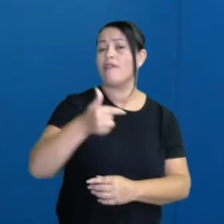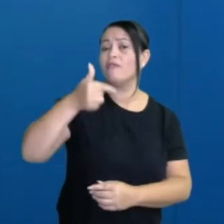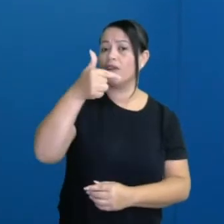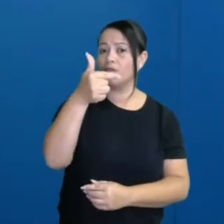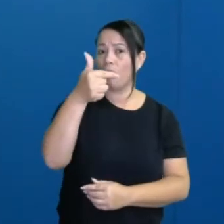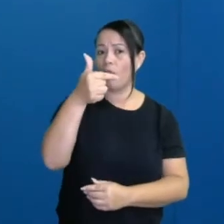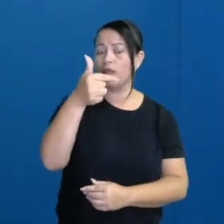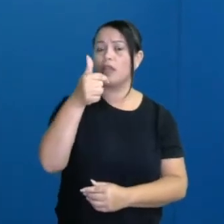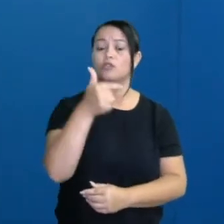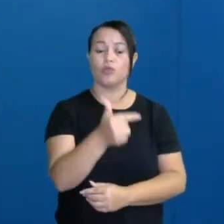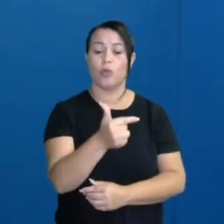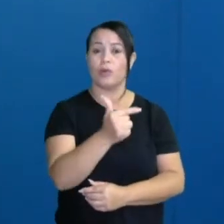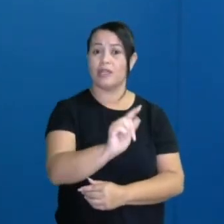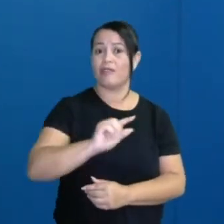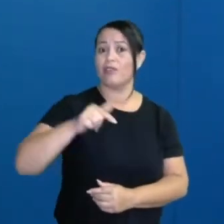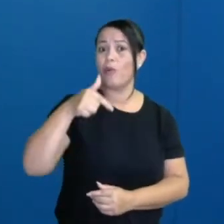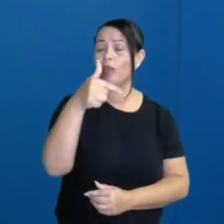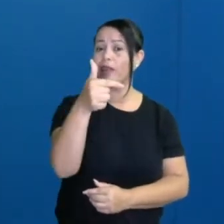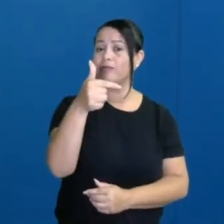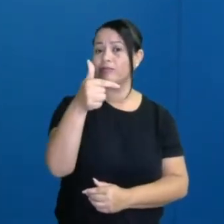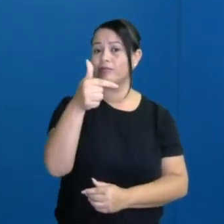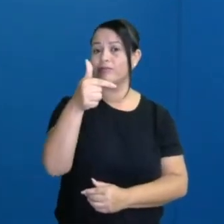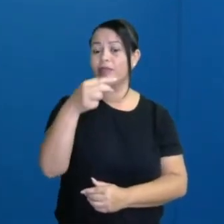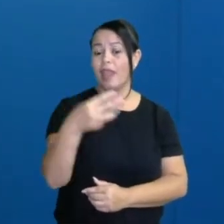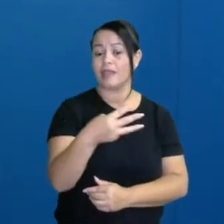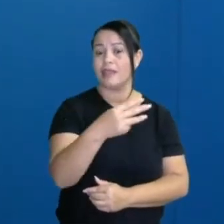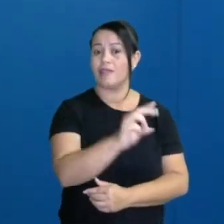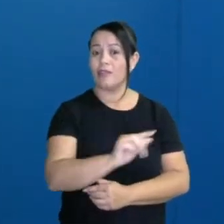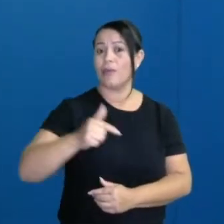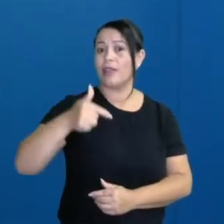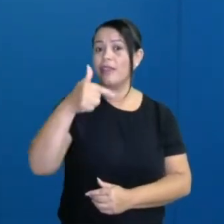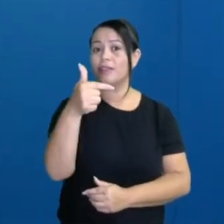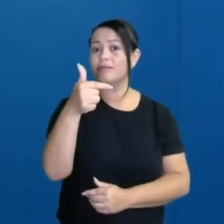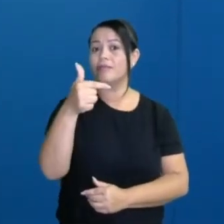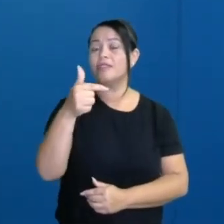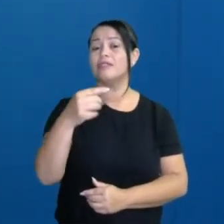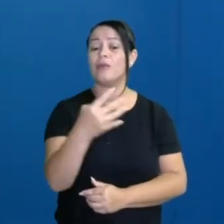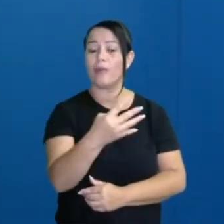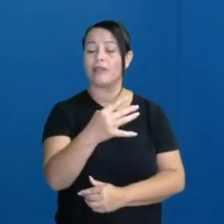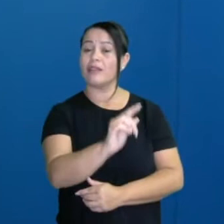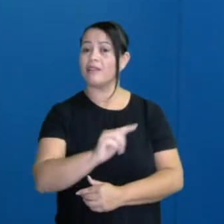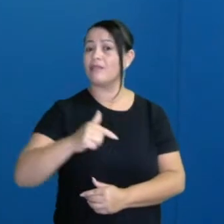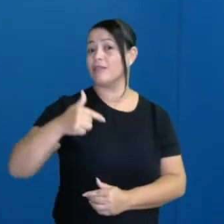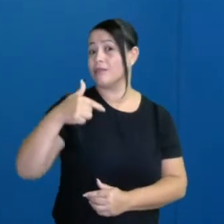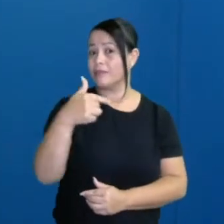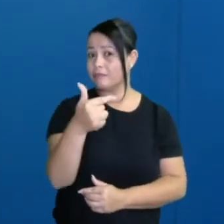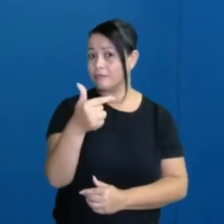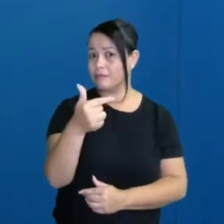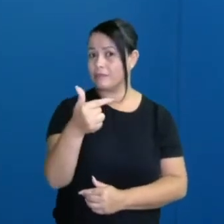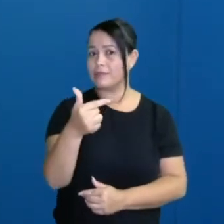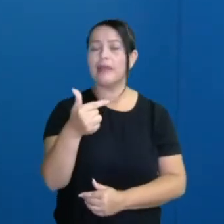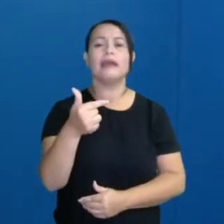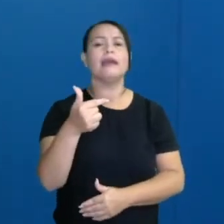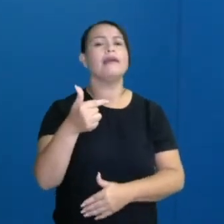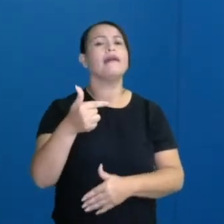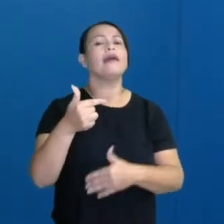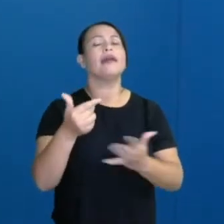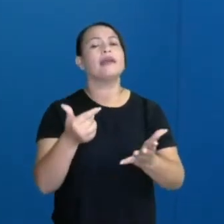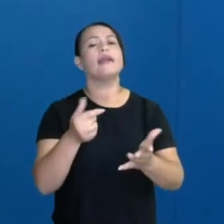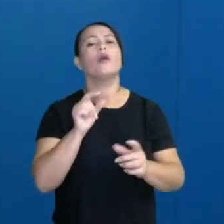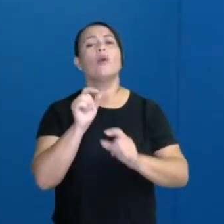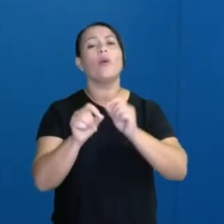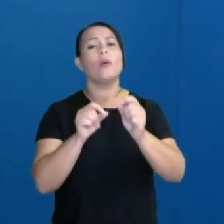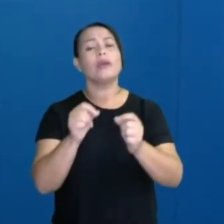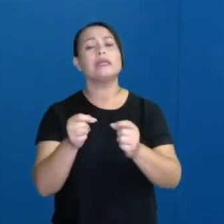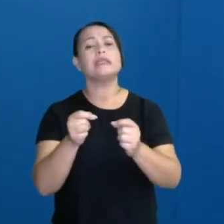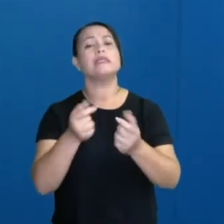quadrado, de 2 elevado ao quadrado, de 3 elevado ao quadrado e de 4 elevado ao quadrado. Que a